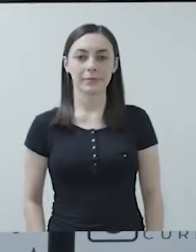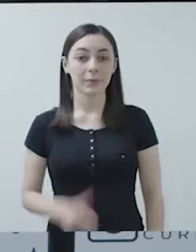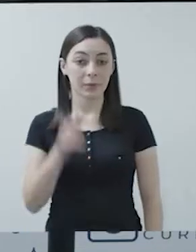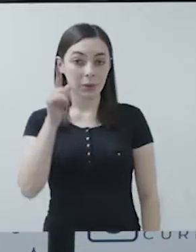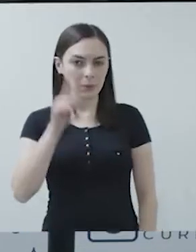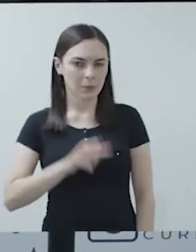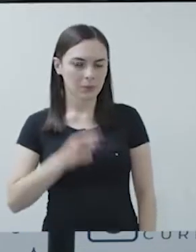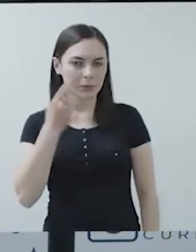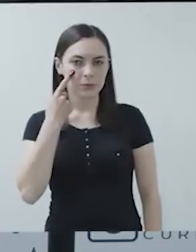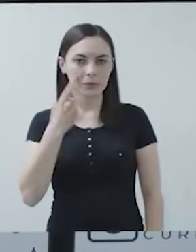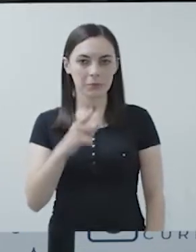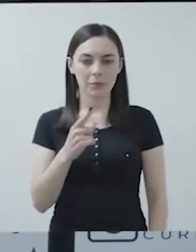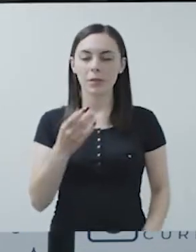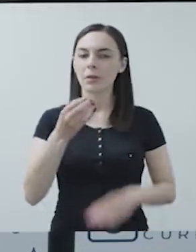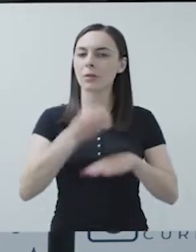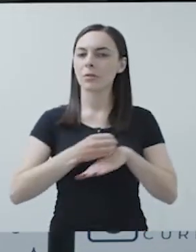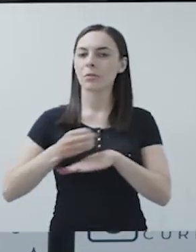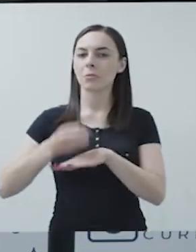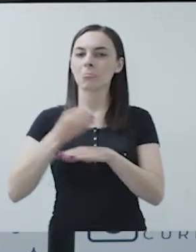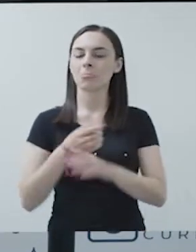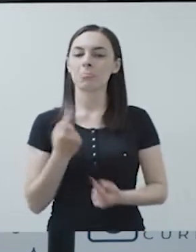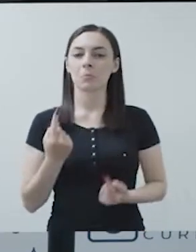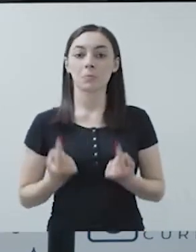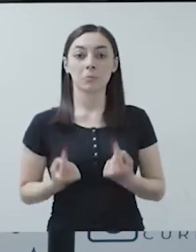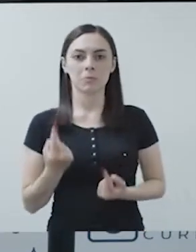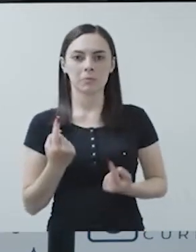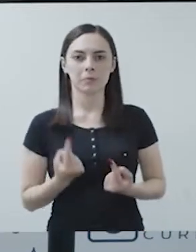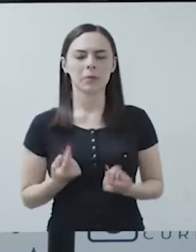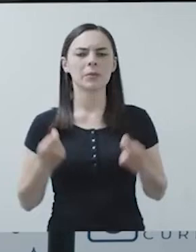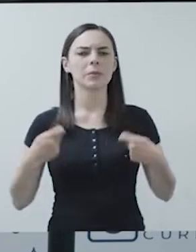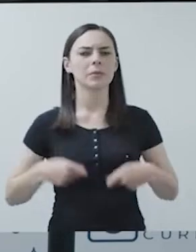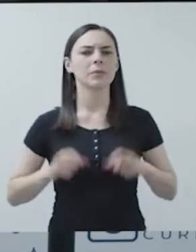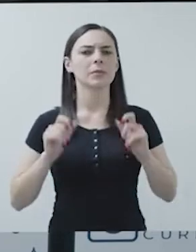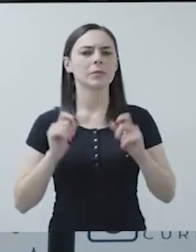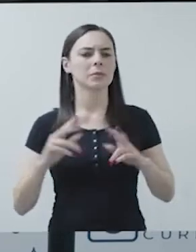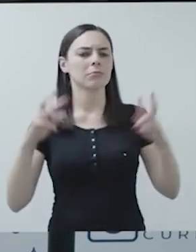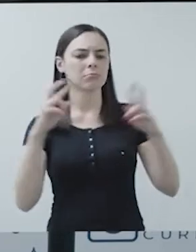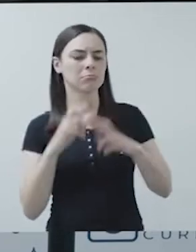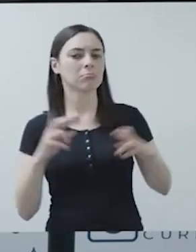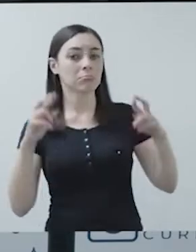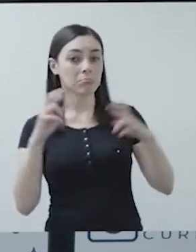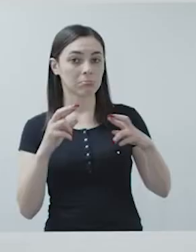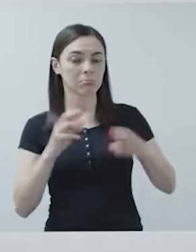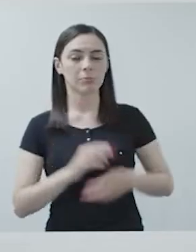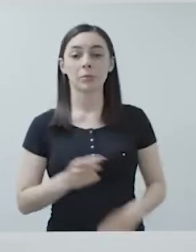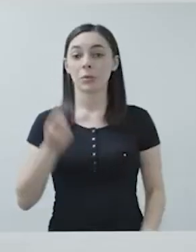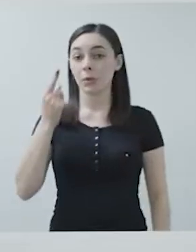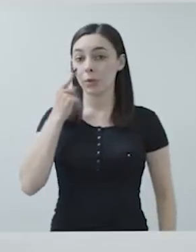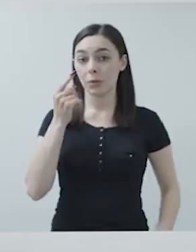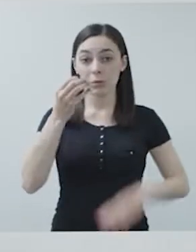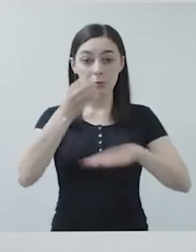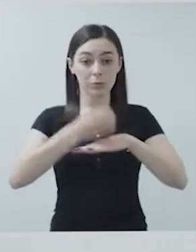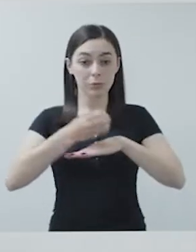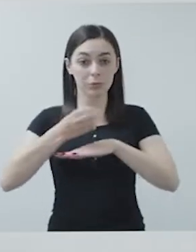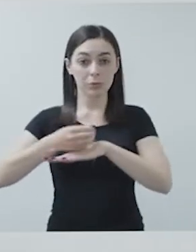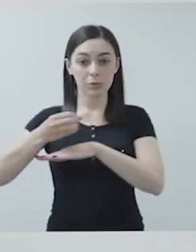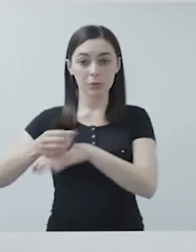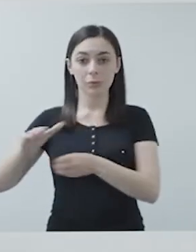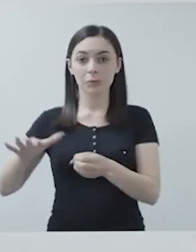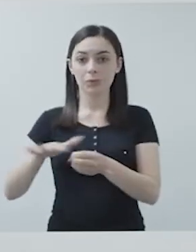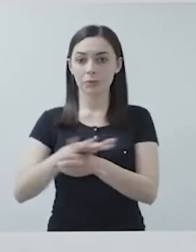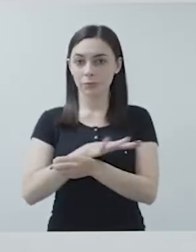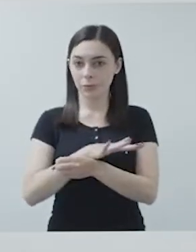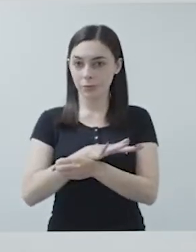Conseguiu descobrir quais são os copos? O que que nós precisamos analisar aqui? Os copos que estão